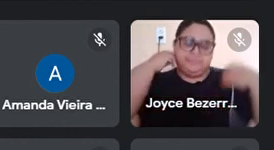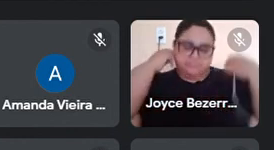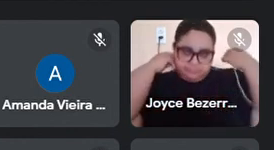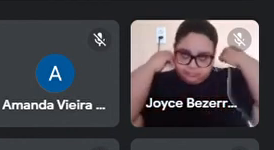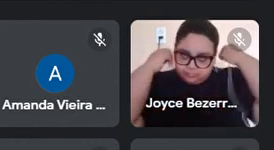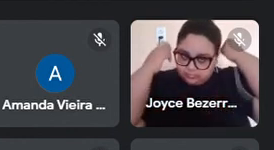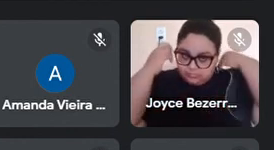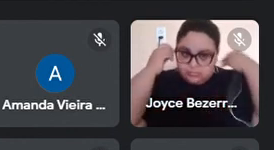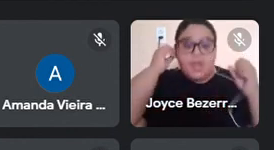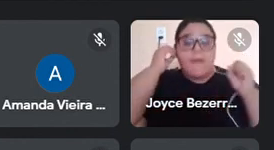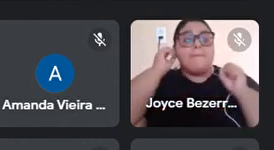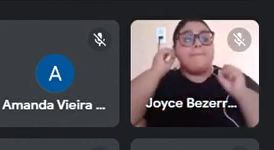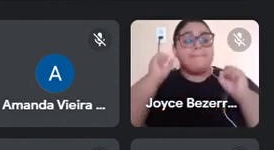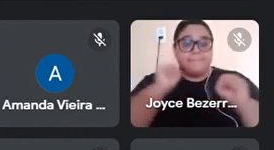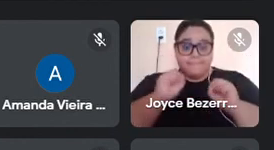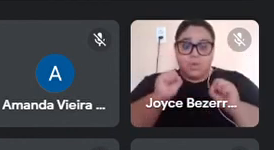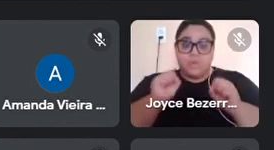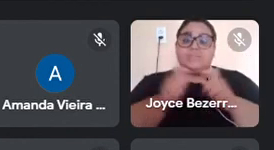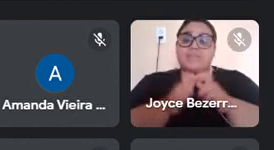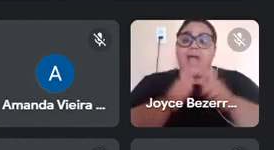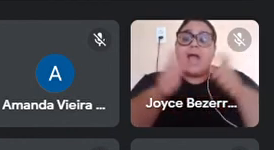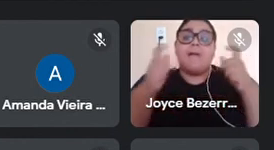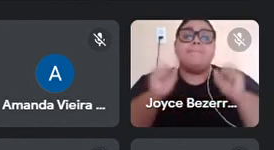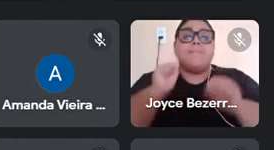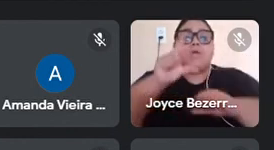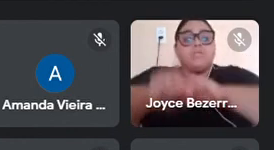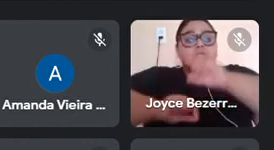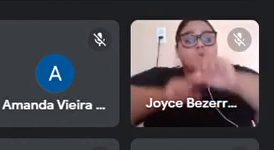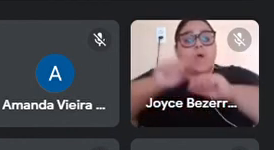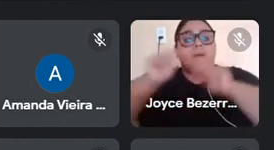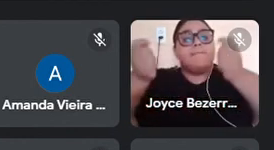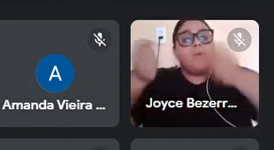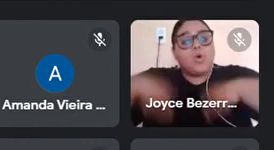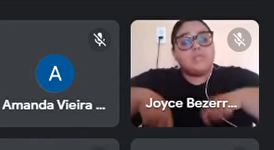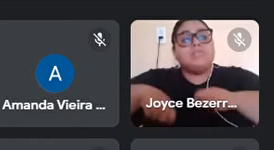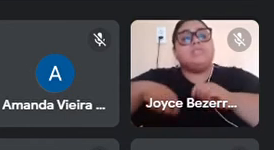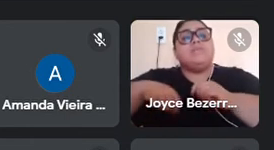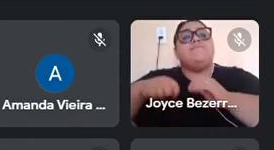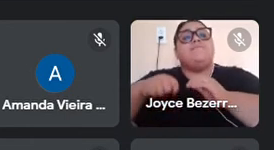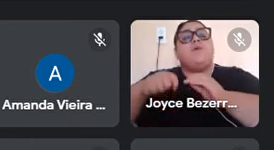ser ampla, porque pode-se escolher para sintetizar essa vacina